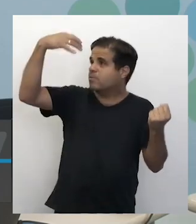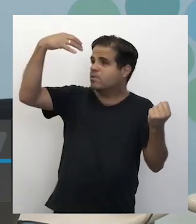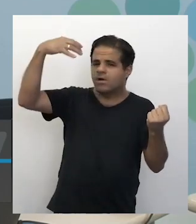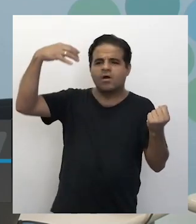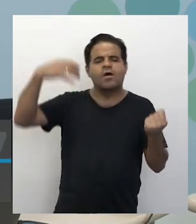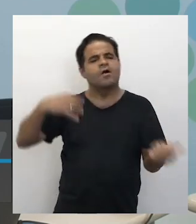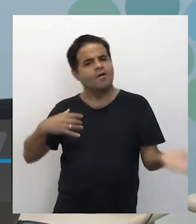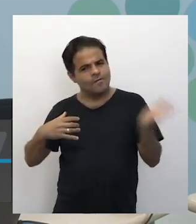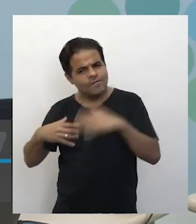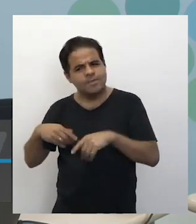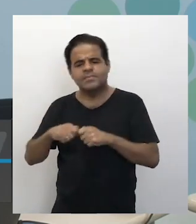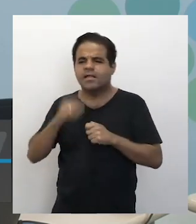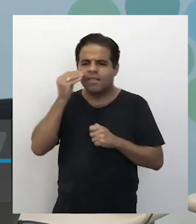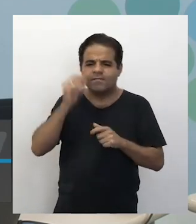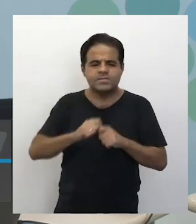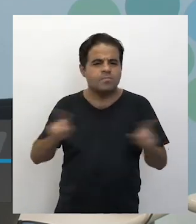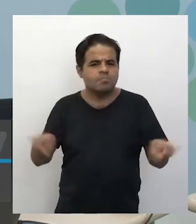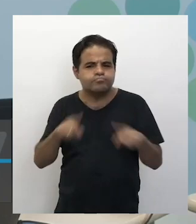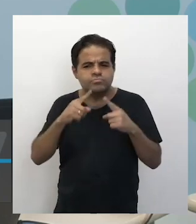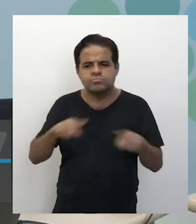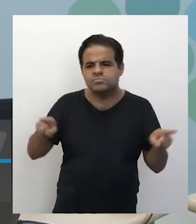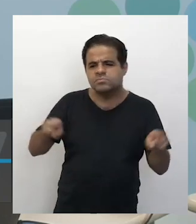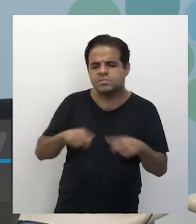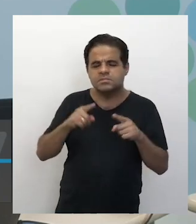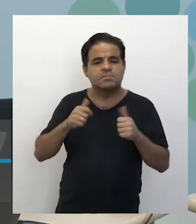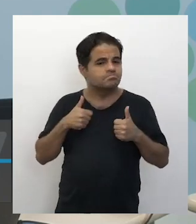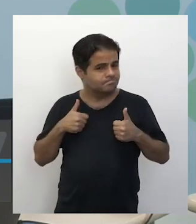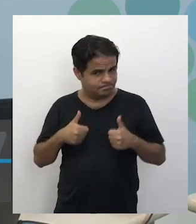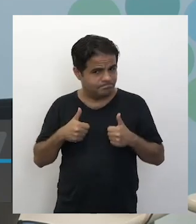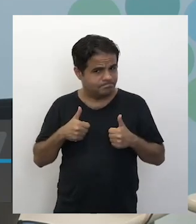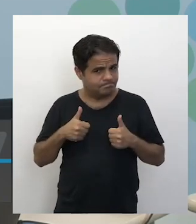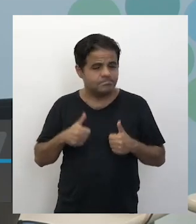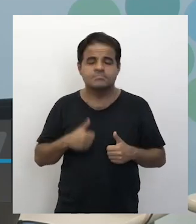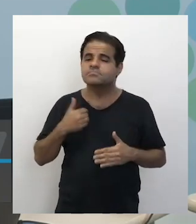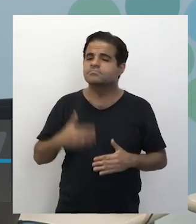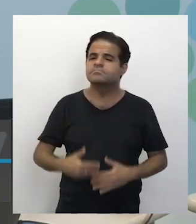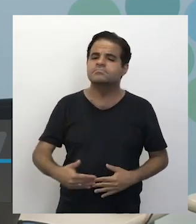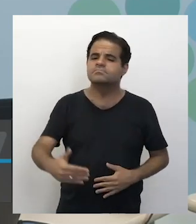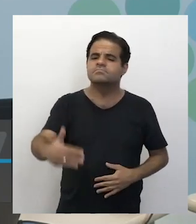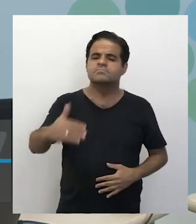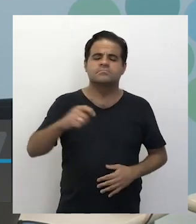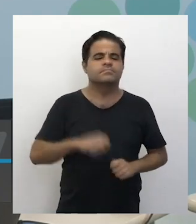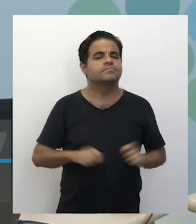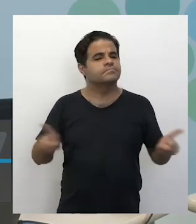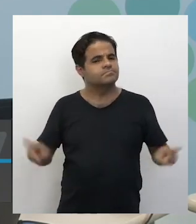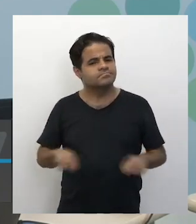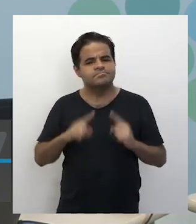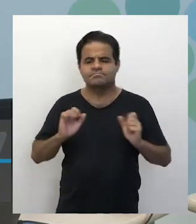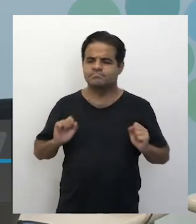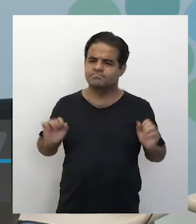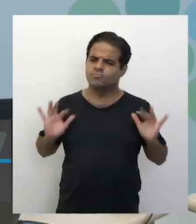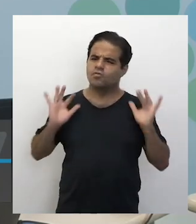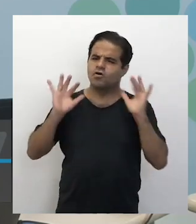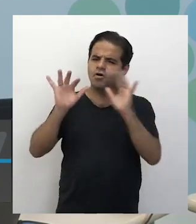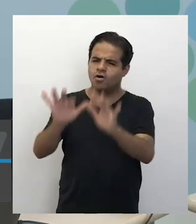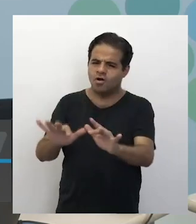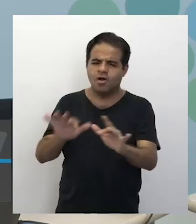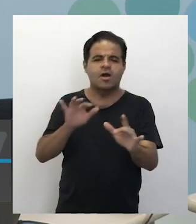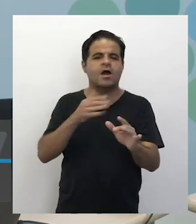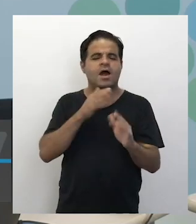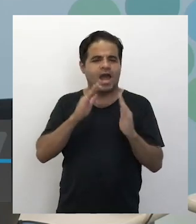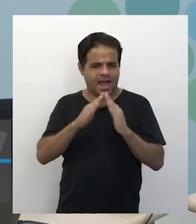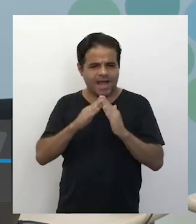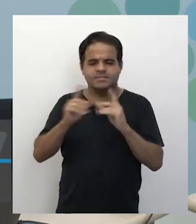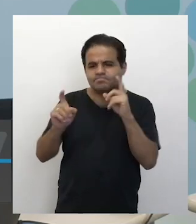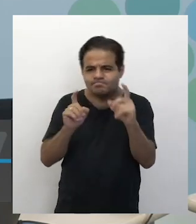vamos tentar fazer uma música. Beleza. E com isso a gente fez uma música, depois a gente se reuniu na casa desse menino, e